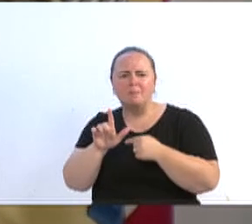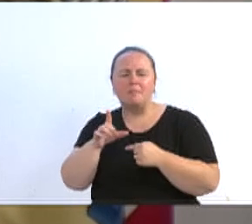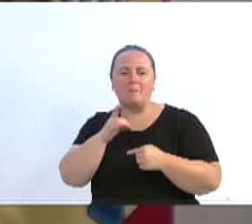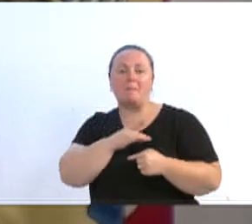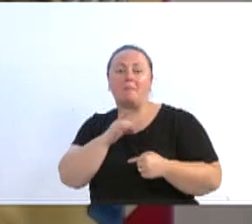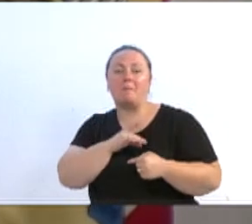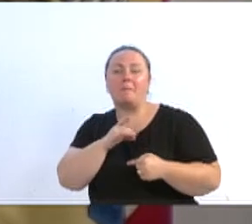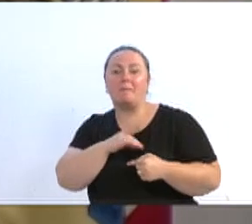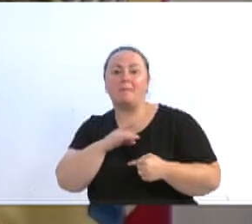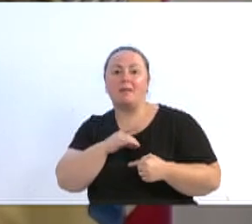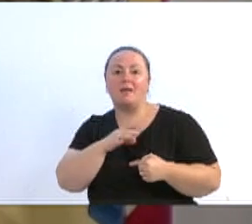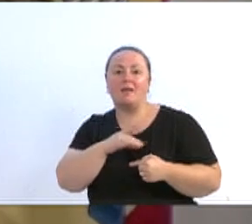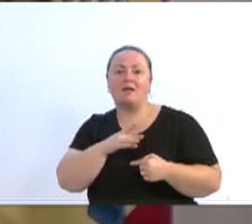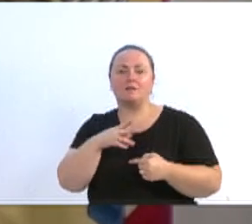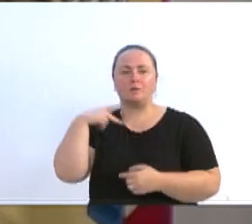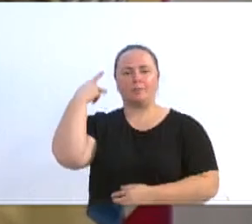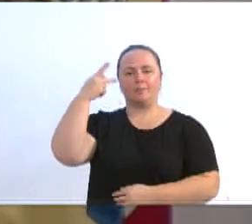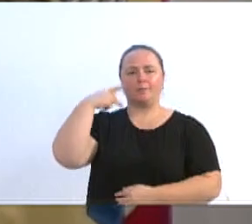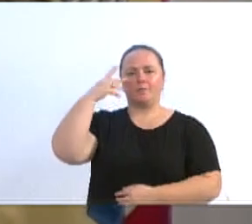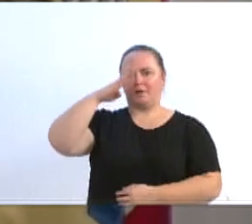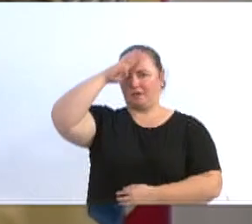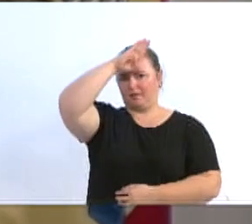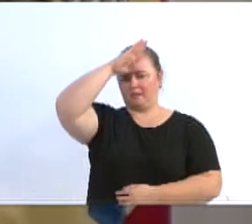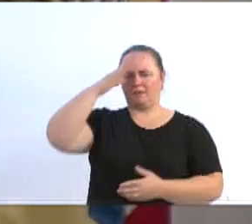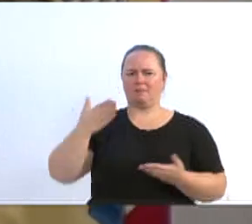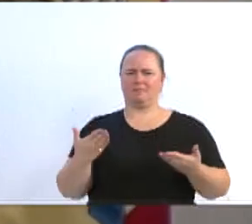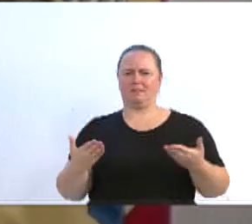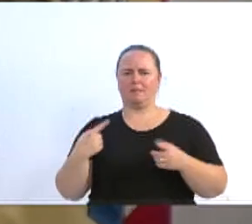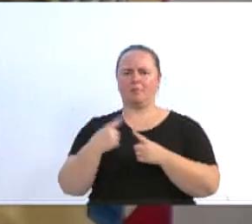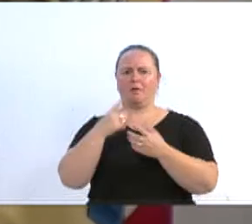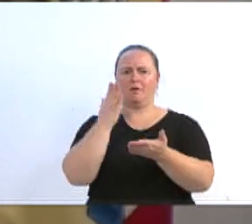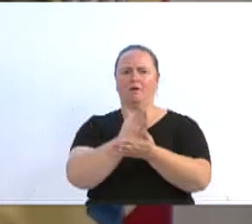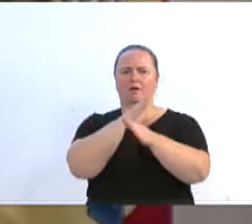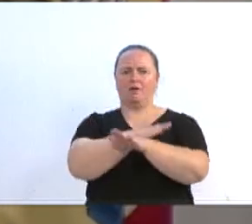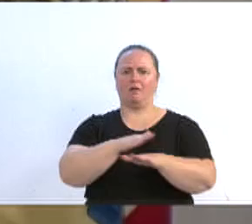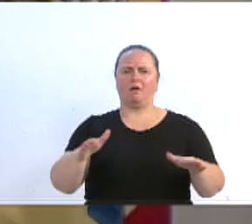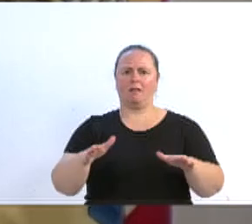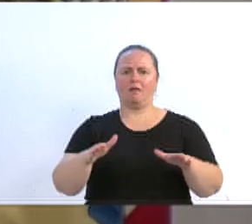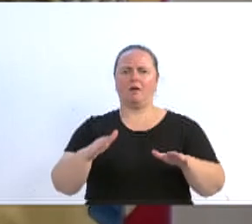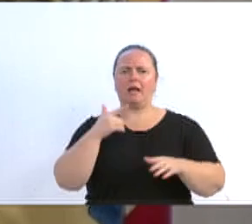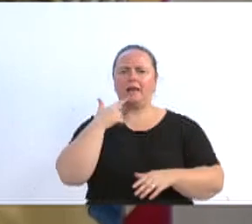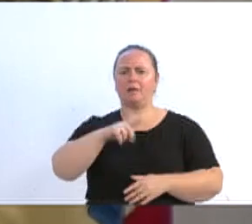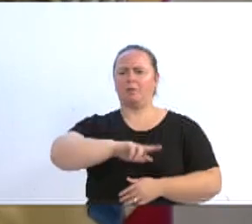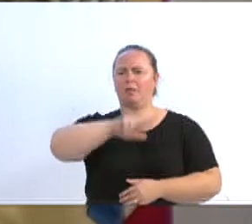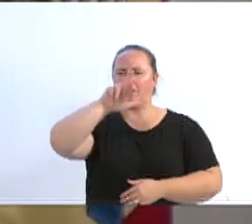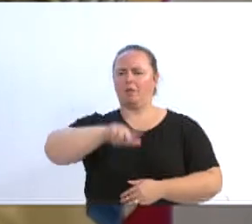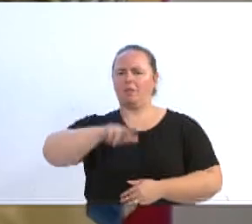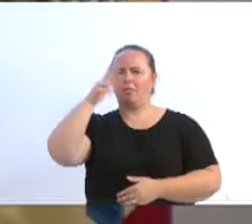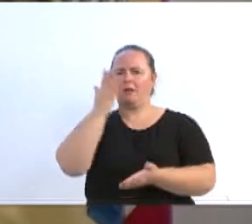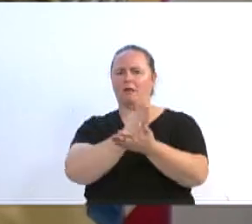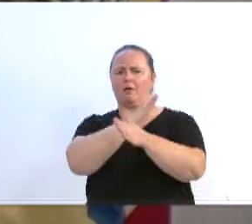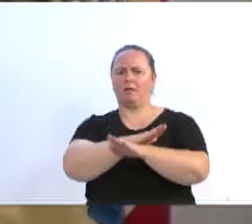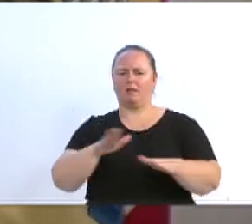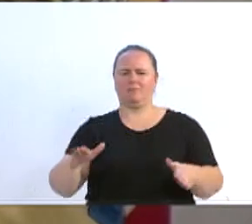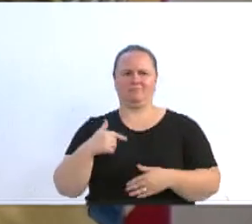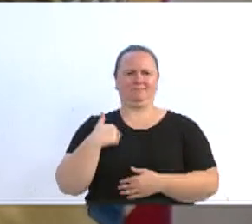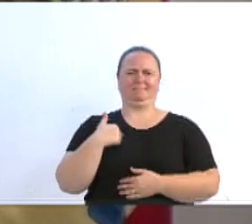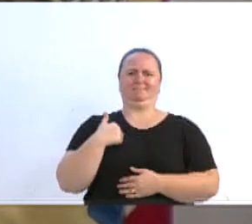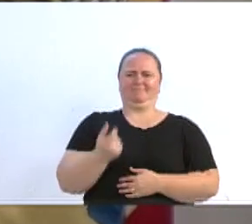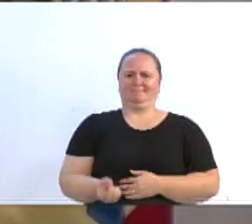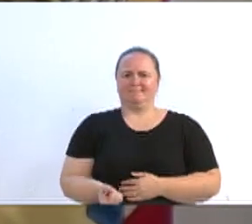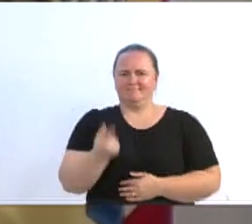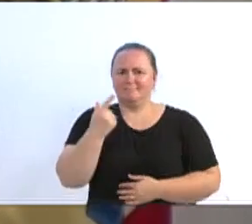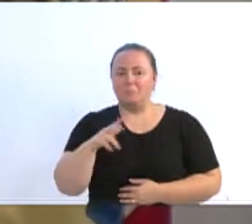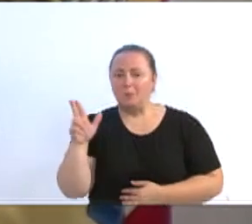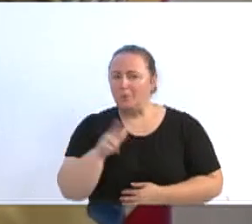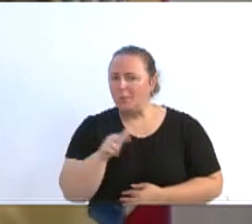medo da política do Jair Bolsonaro, que vai acabar com a diversidade cultural. É uma loucura, é